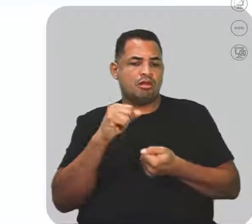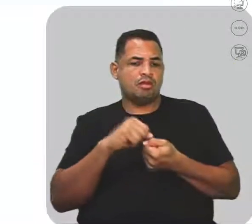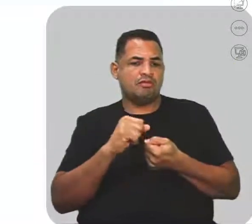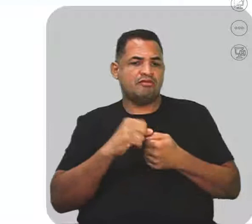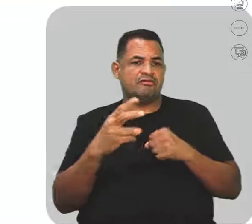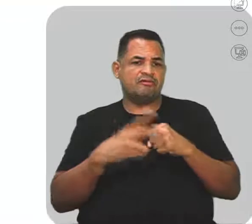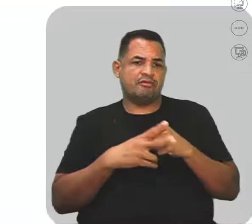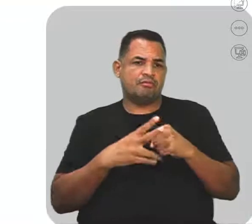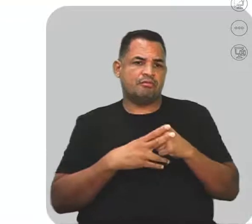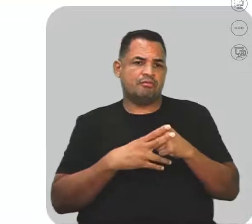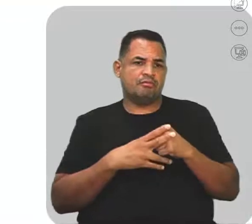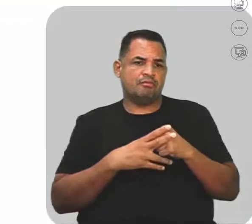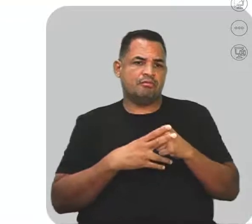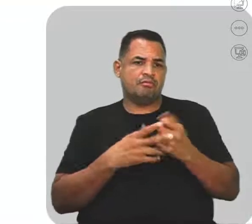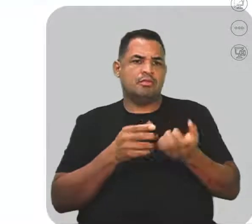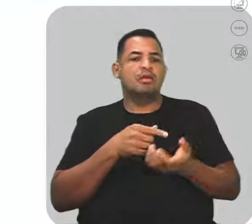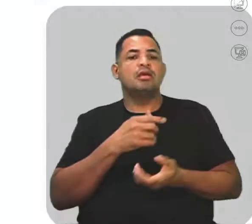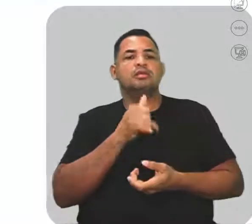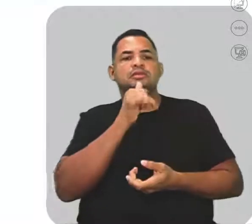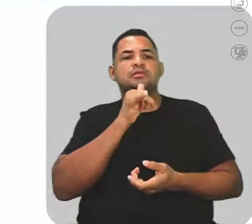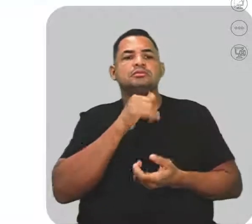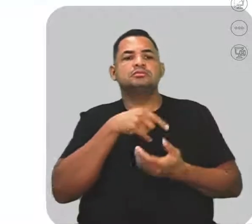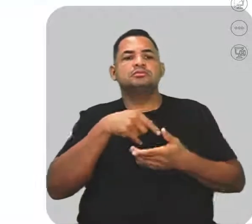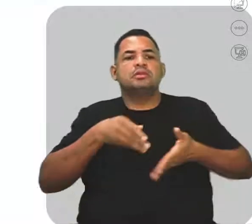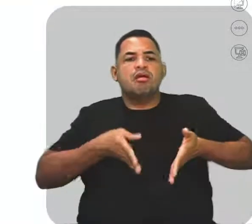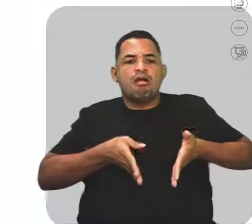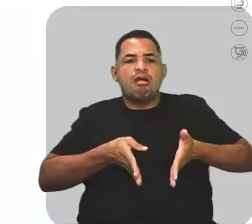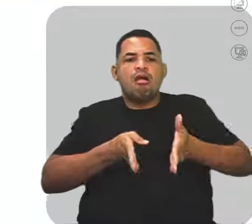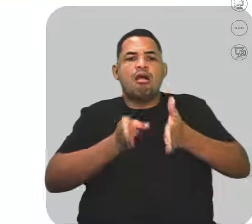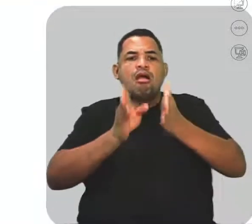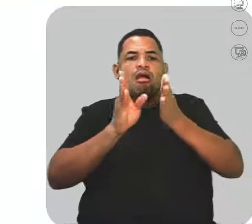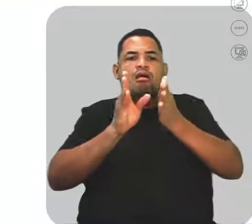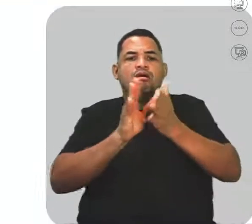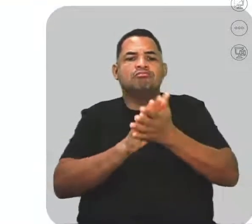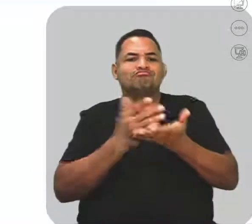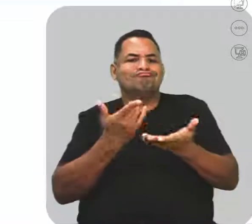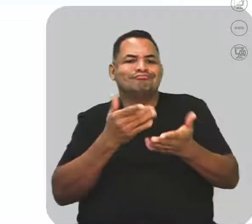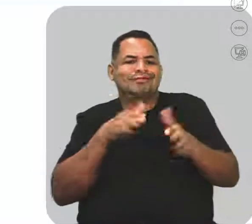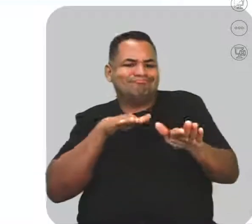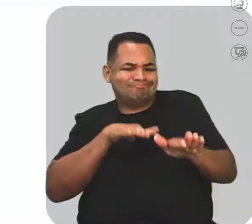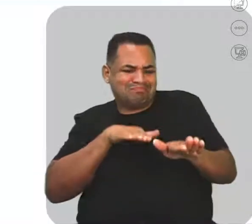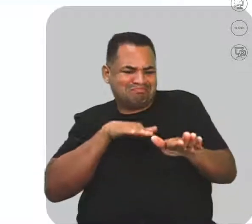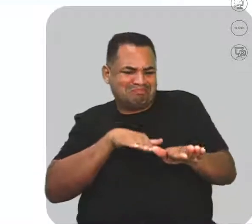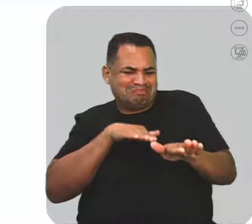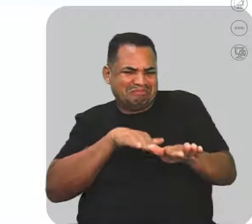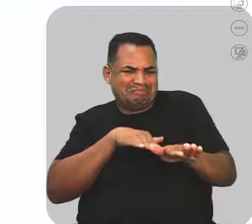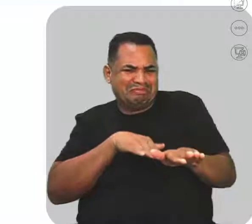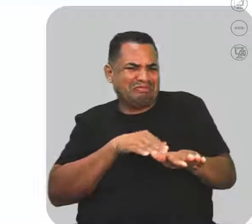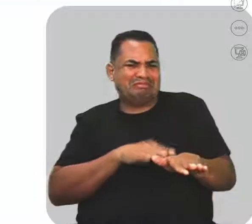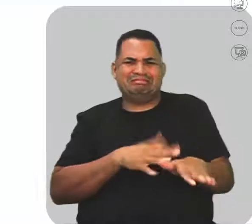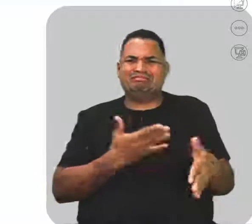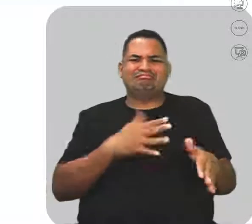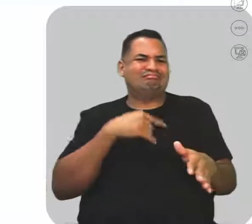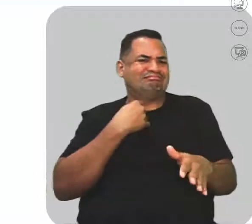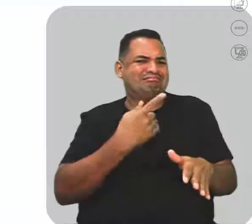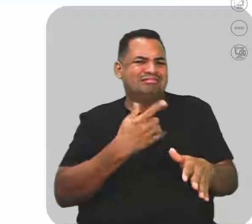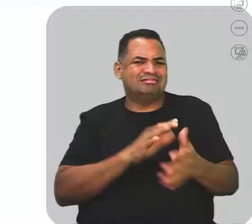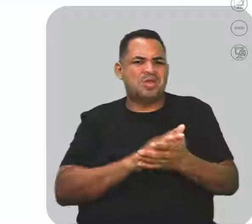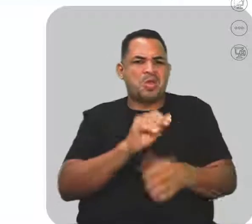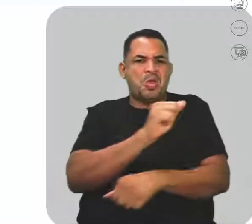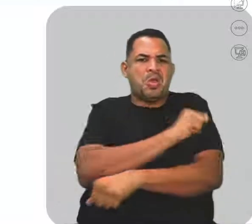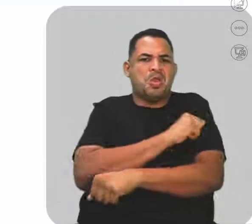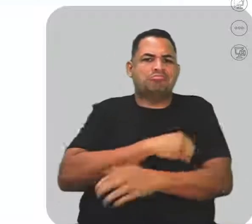ação verbal. Exemplo: as ruas são intransitáveis, beleza? Os alunos